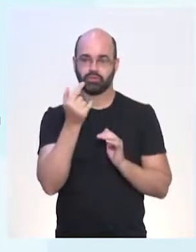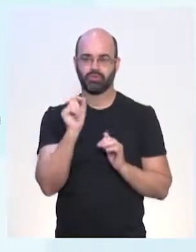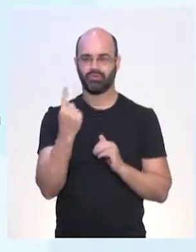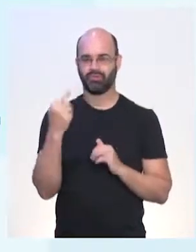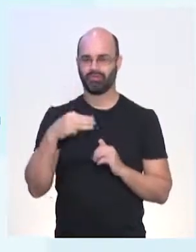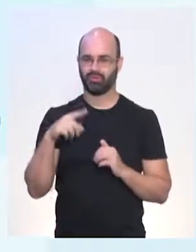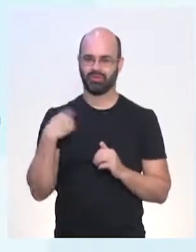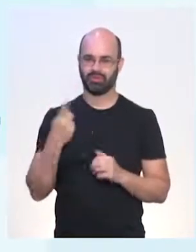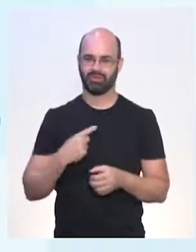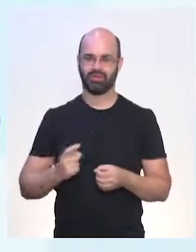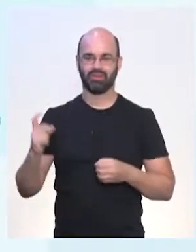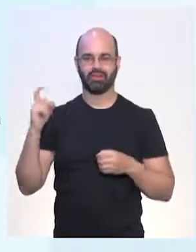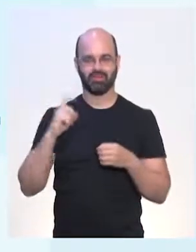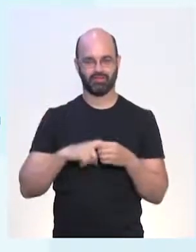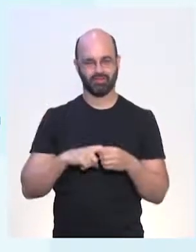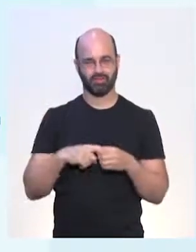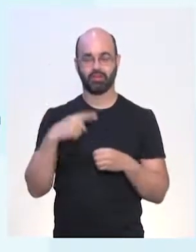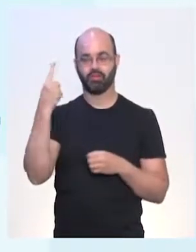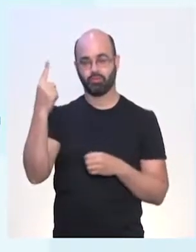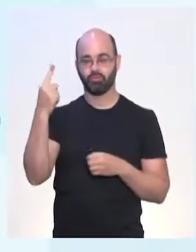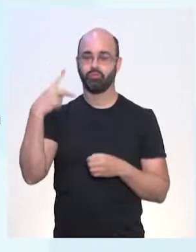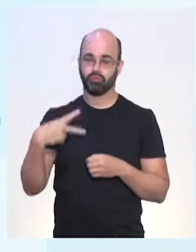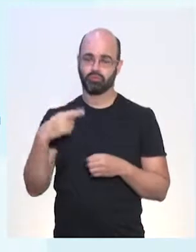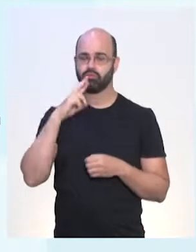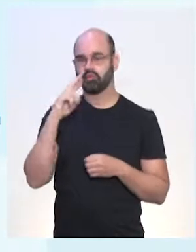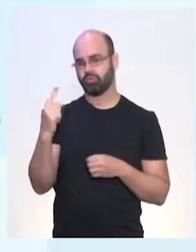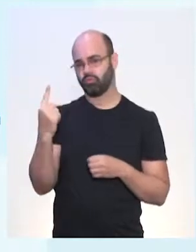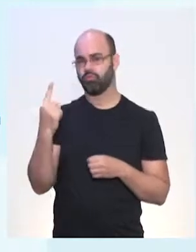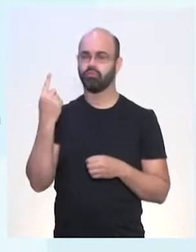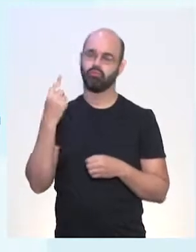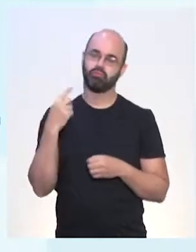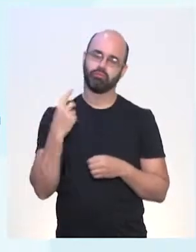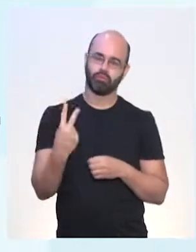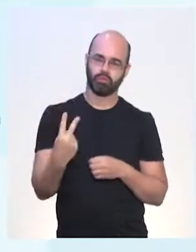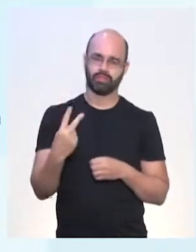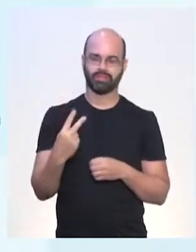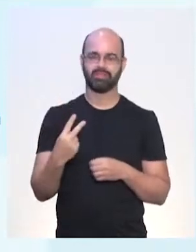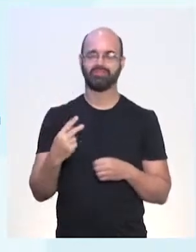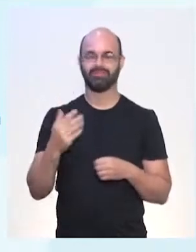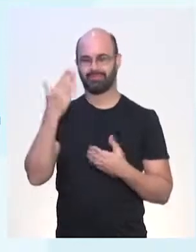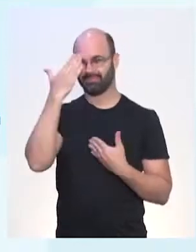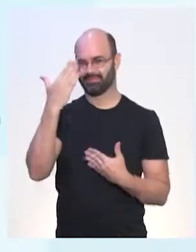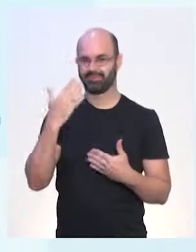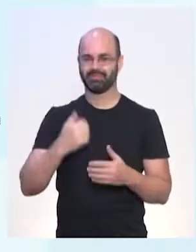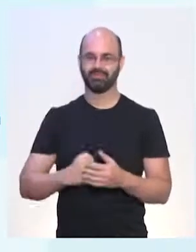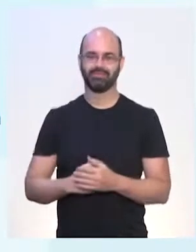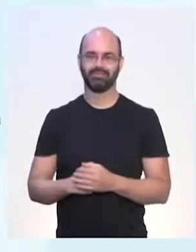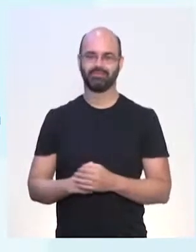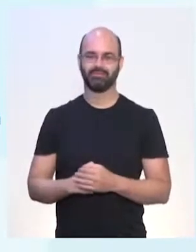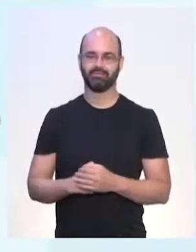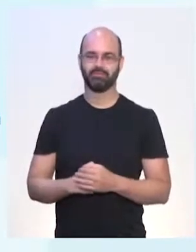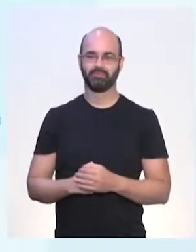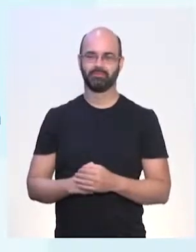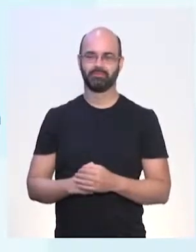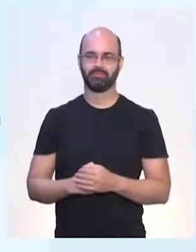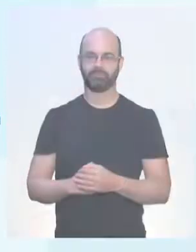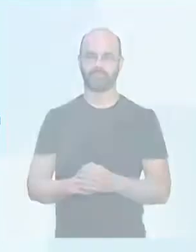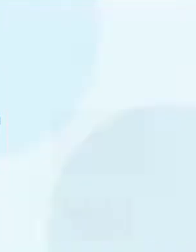para vocês responderem a 1 e a 2. Coloquem 1 e coloquem 2 aí para a gente. Obrigada.